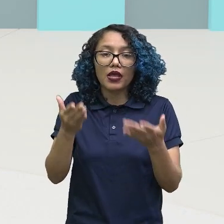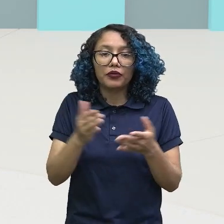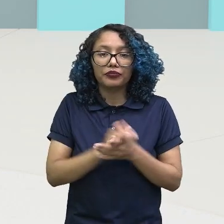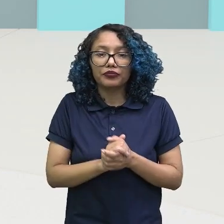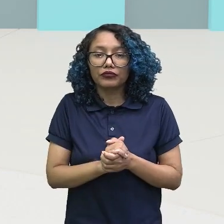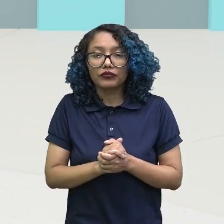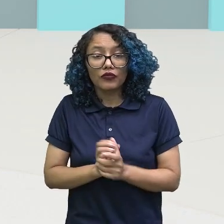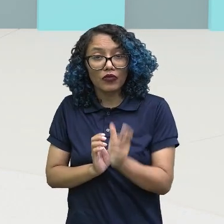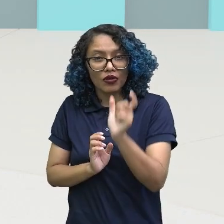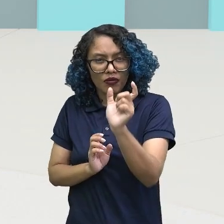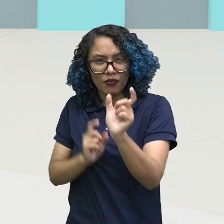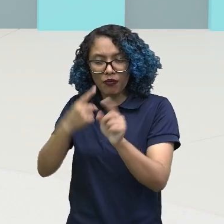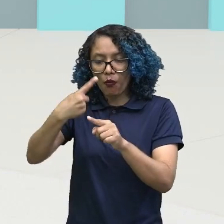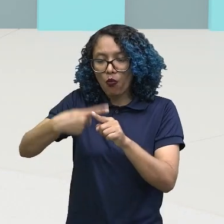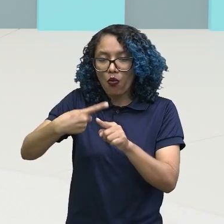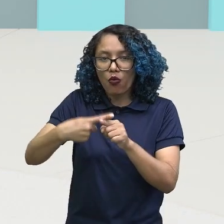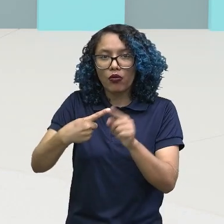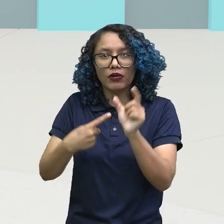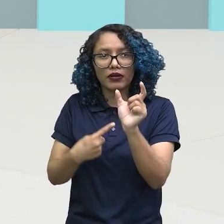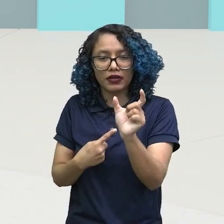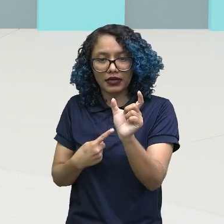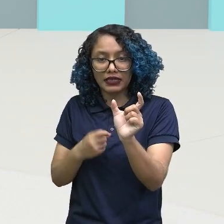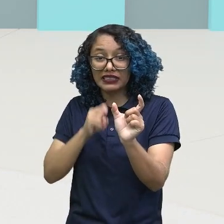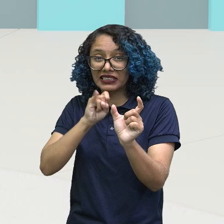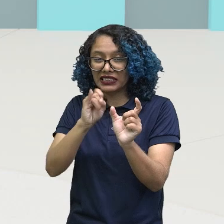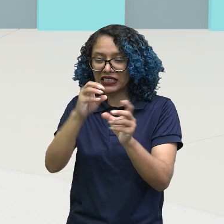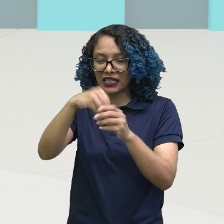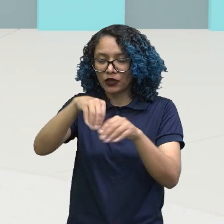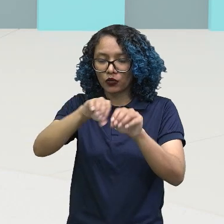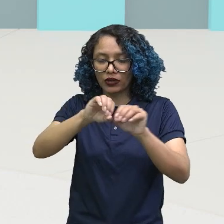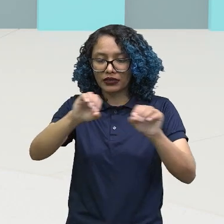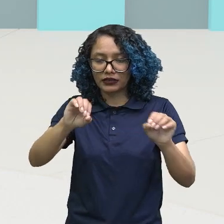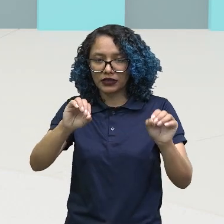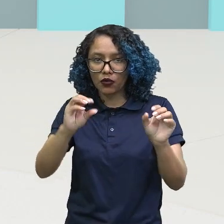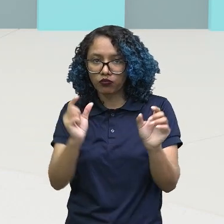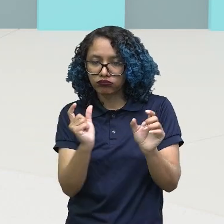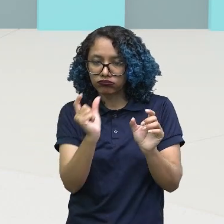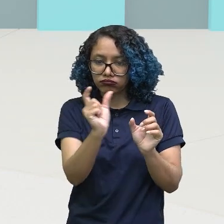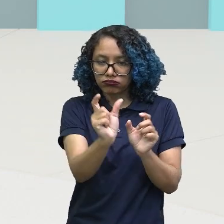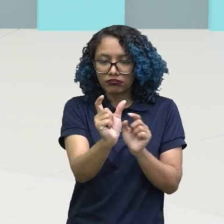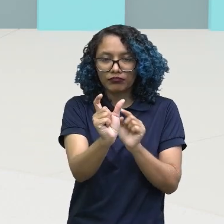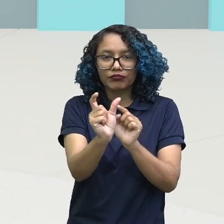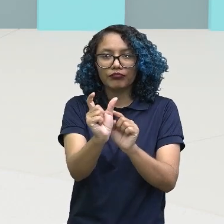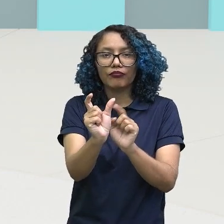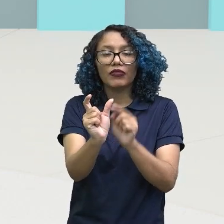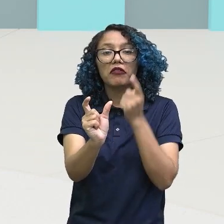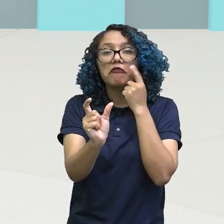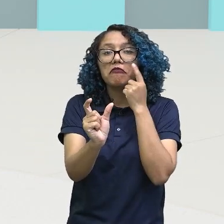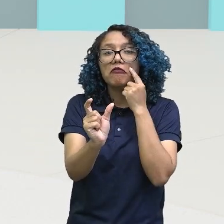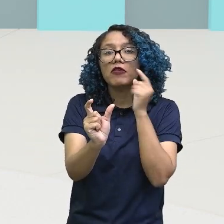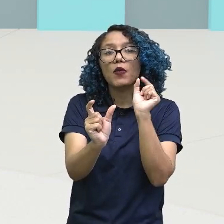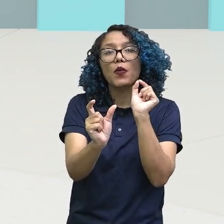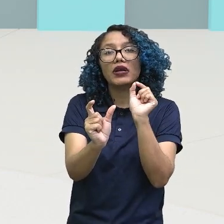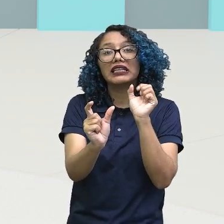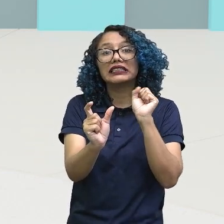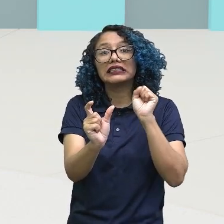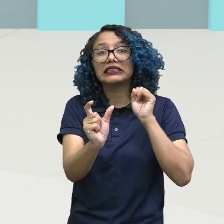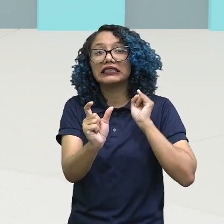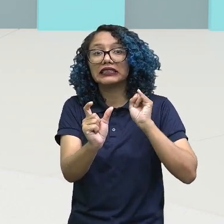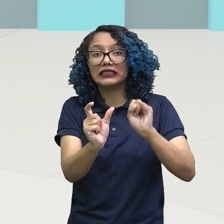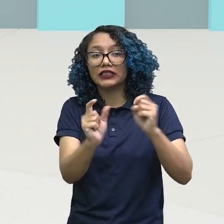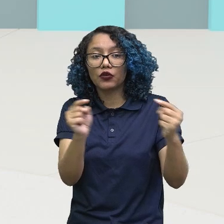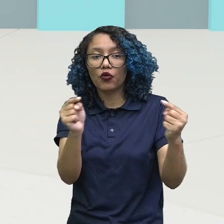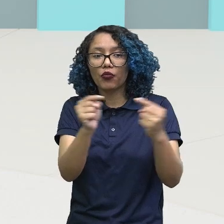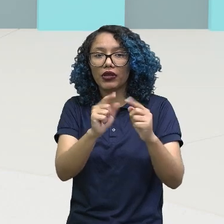no caso, quando ele é colocado numa oração, observar se está havendo uma ação de